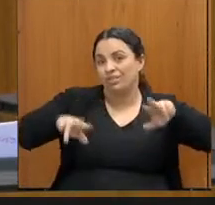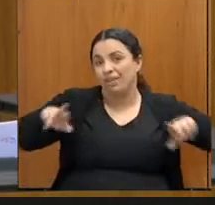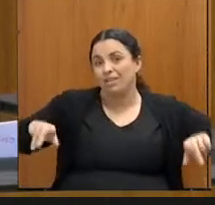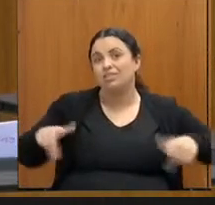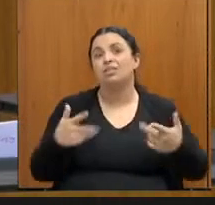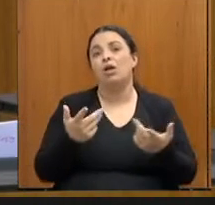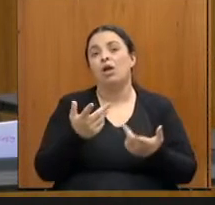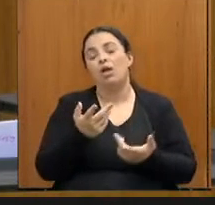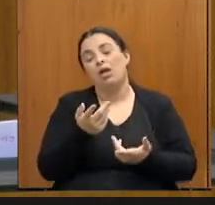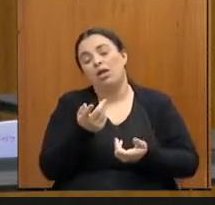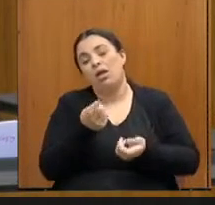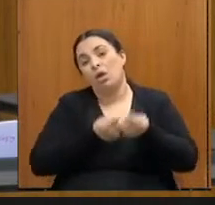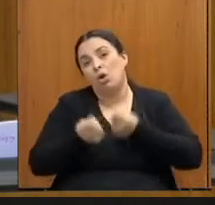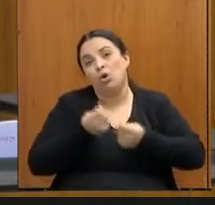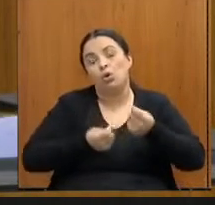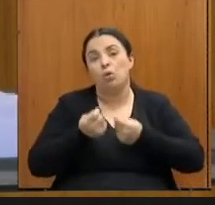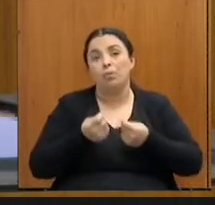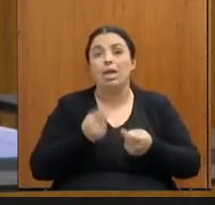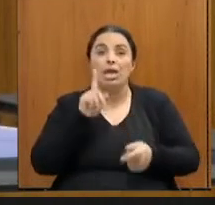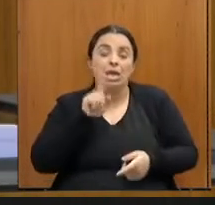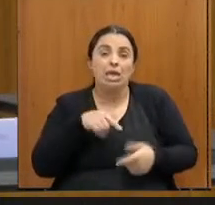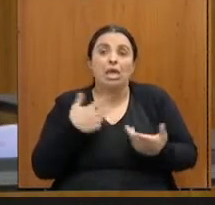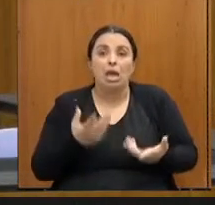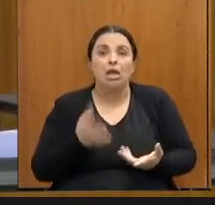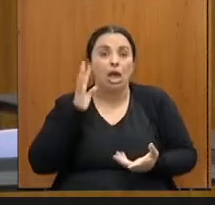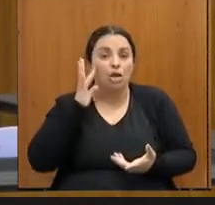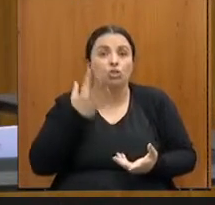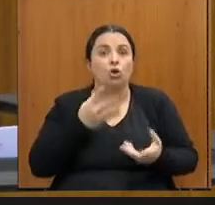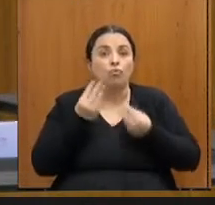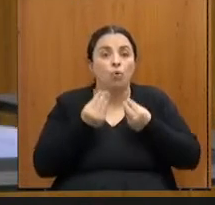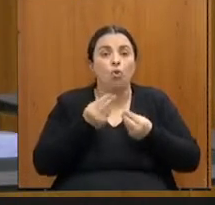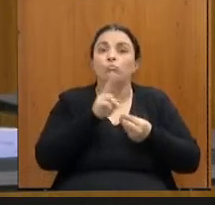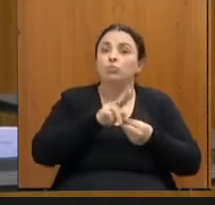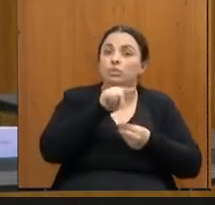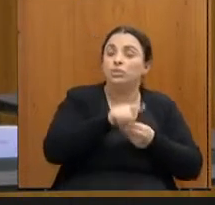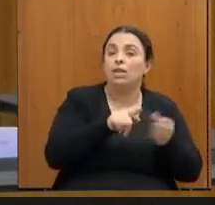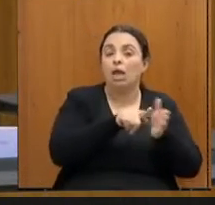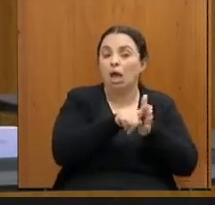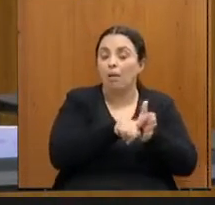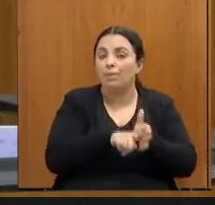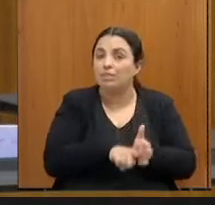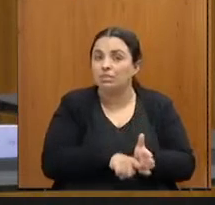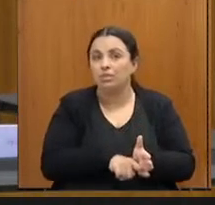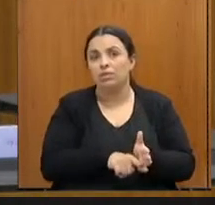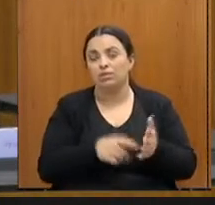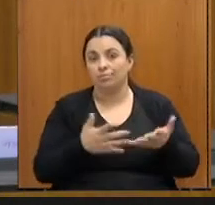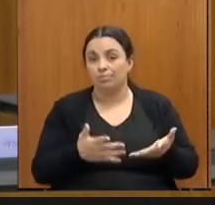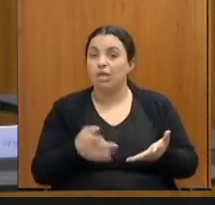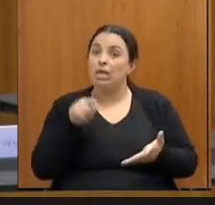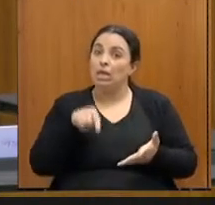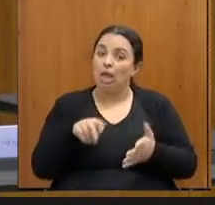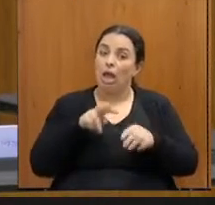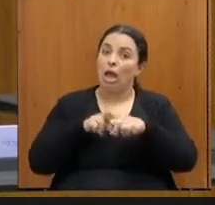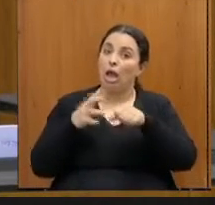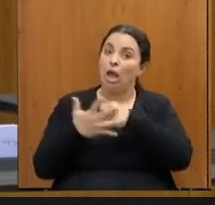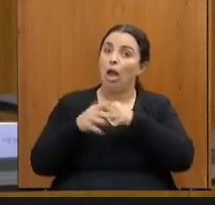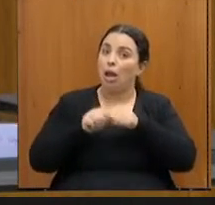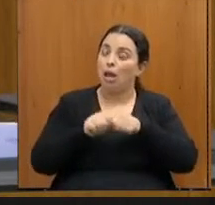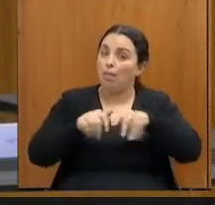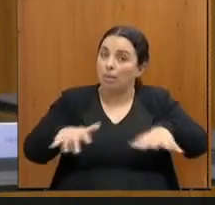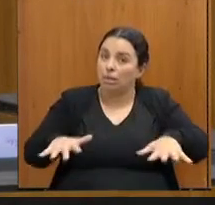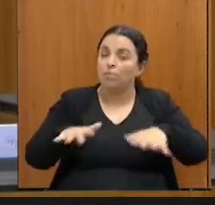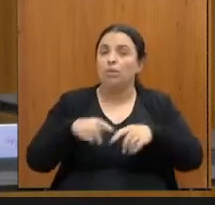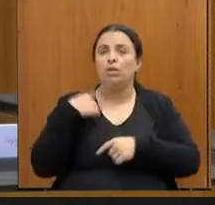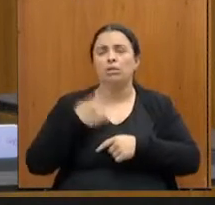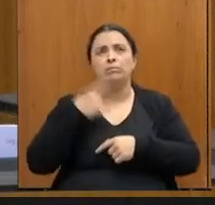questões que a gente resolve pela pesquisa pela fomento à pesquisa e assim como a pandemia também a gente é